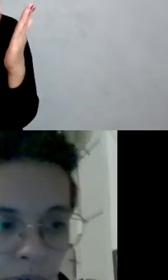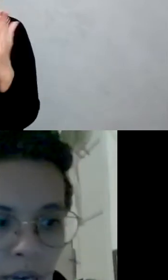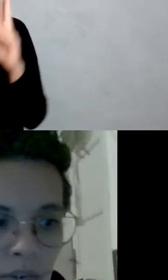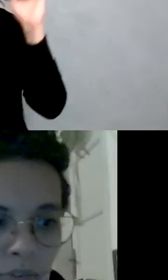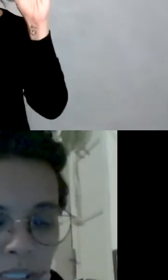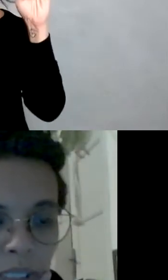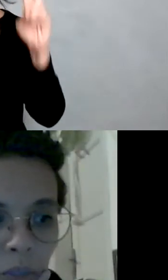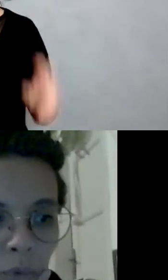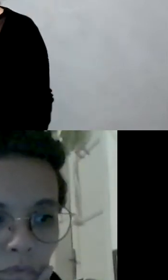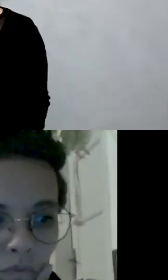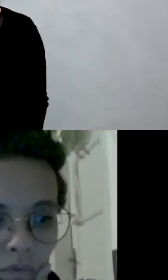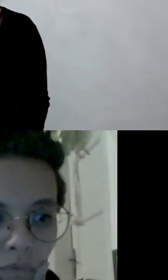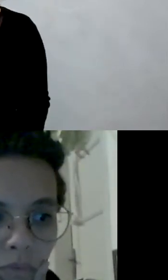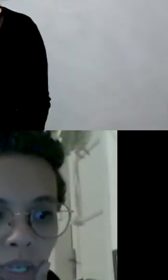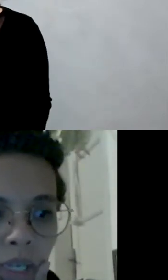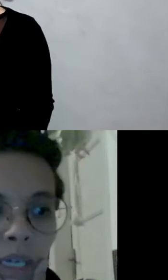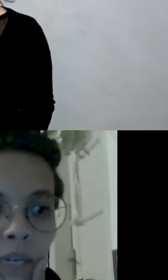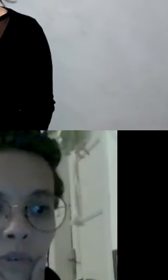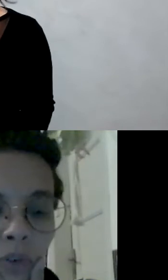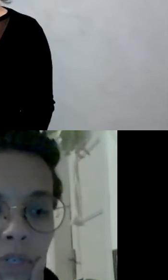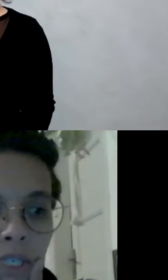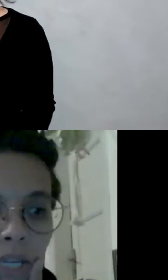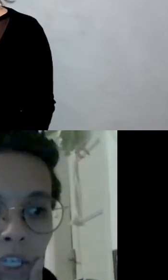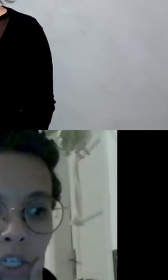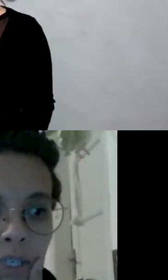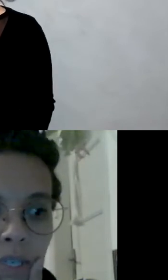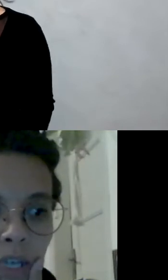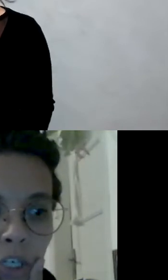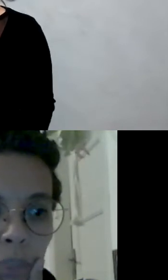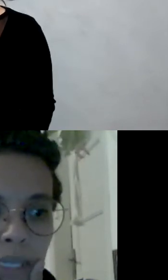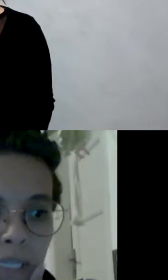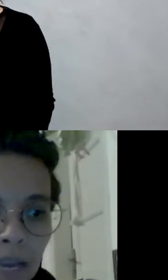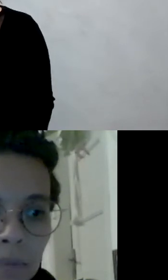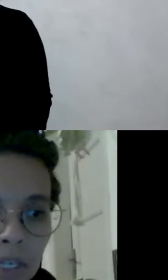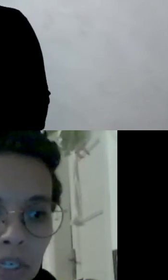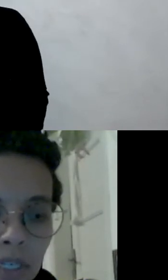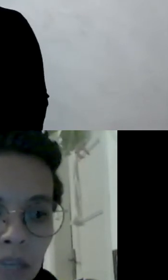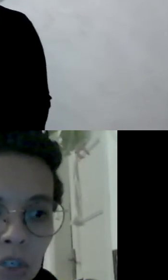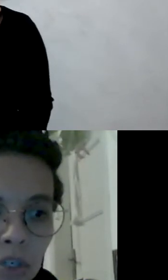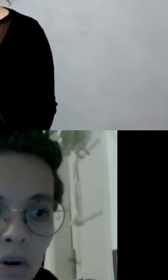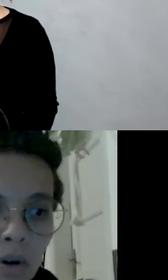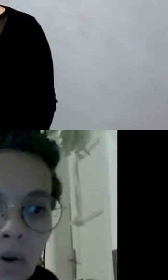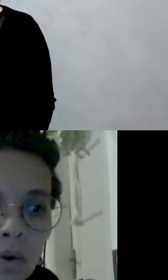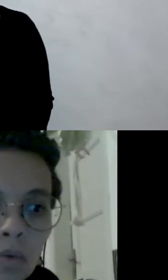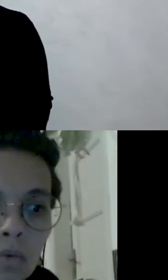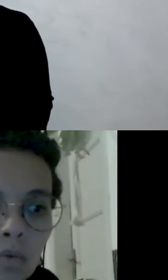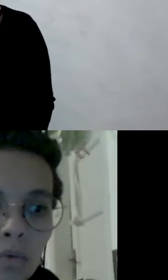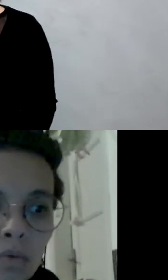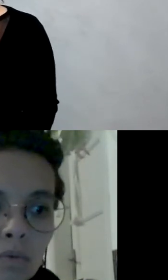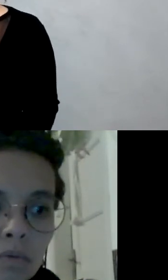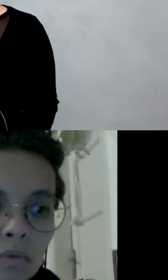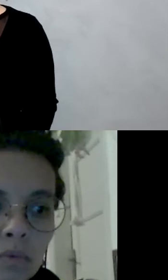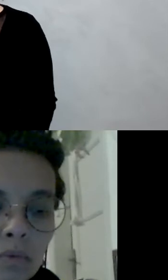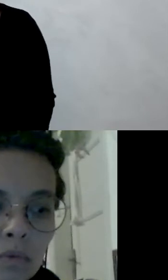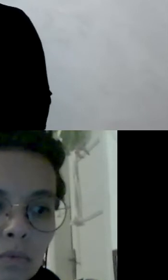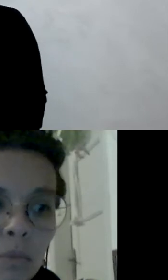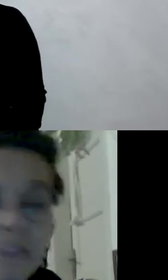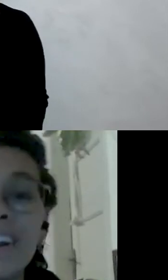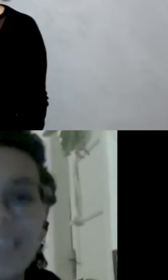Paulo, particular, com uma proposta de uma educação democrática e com um